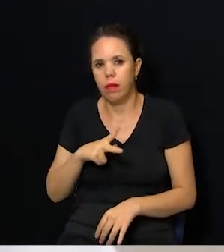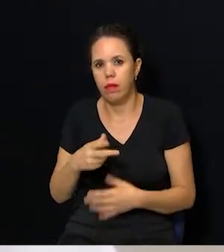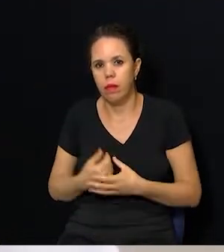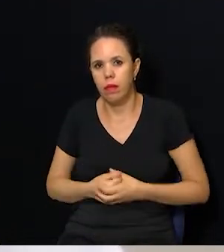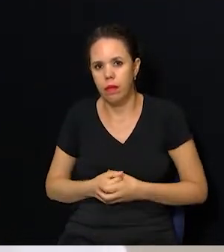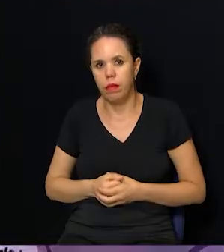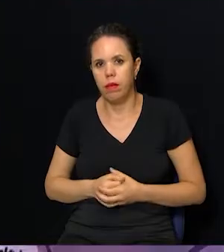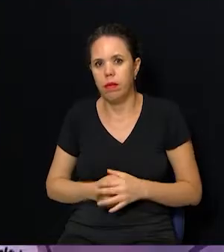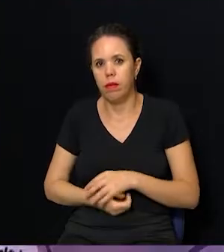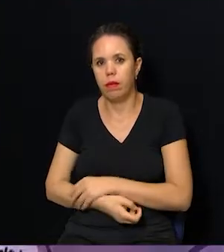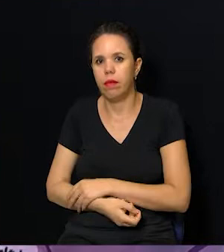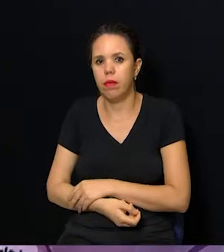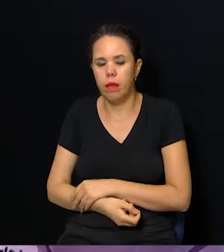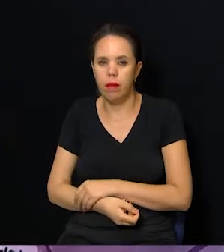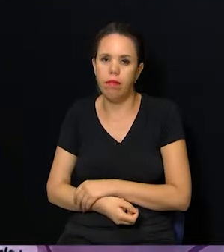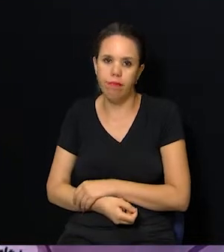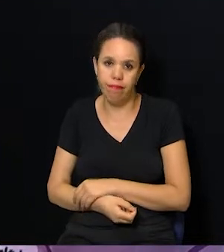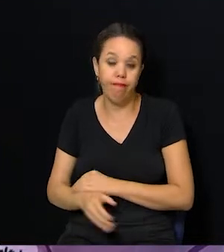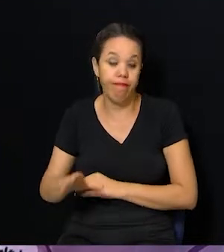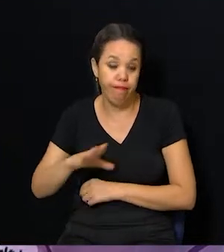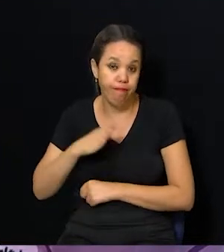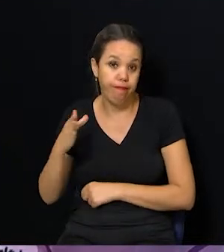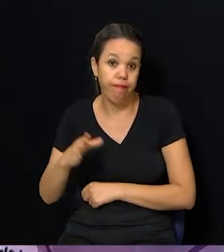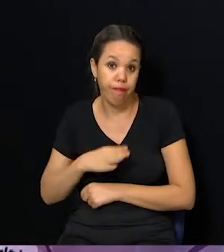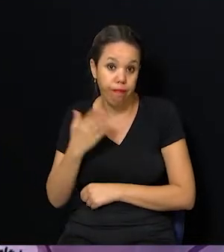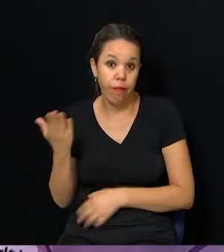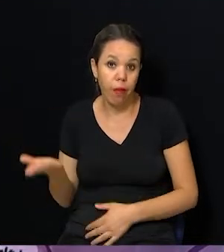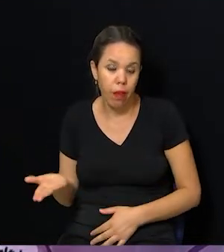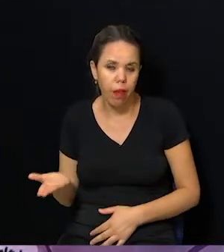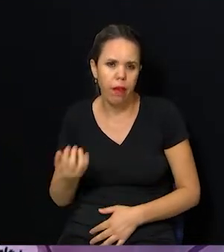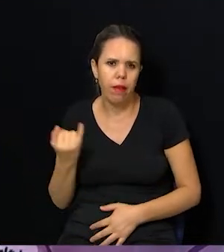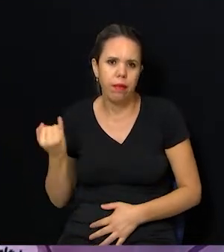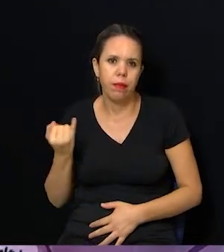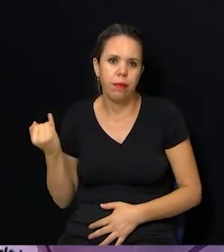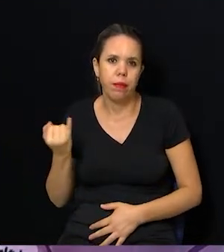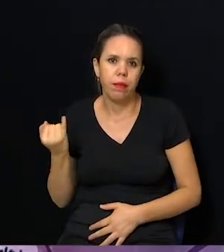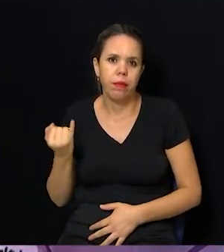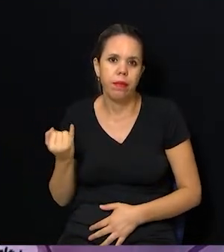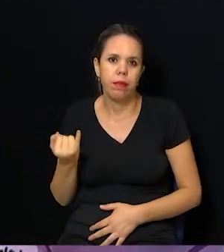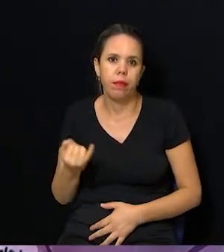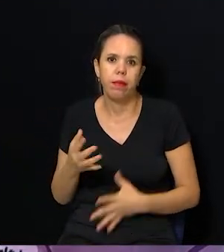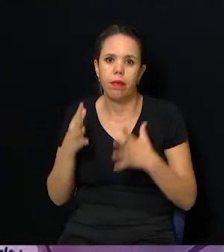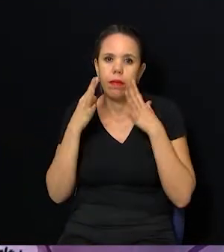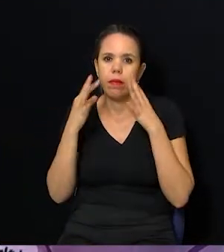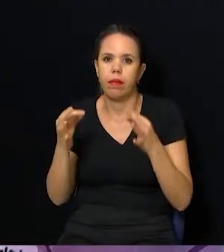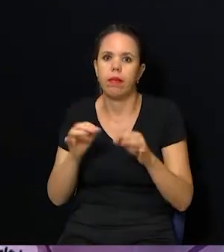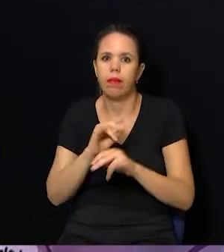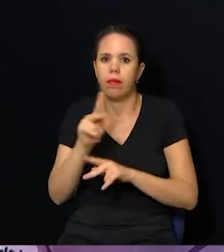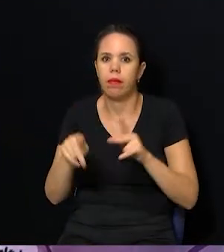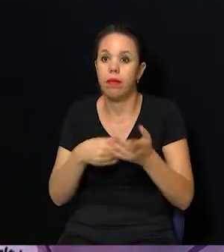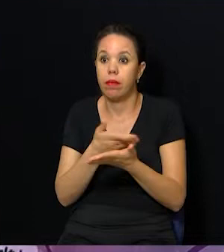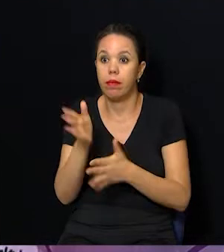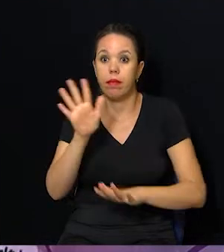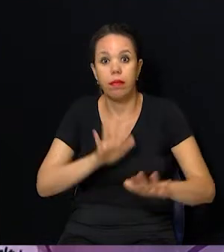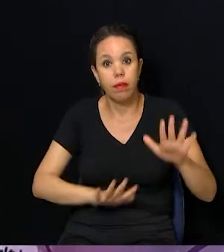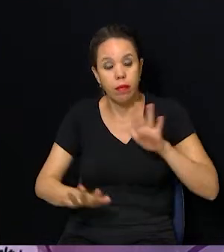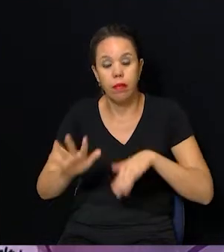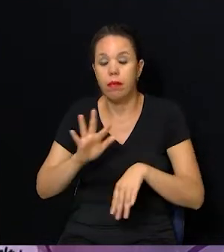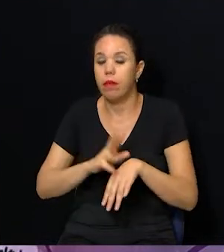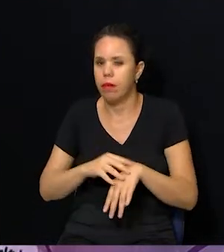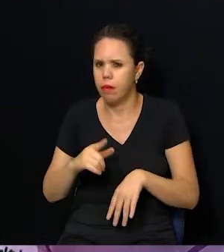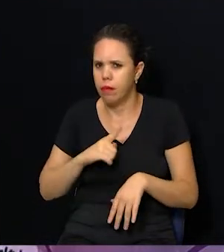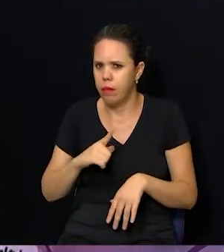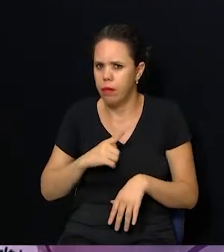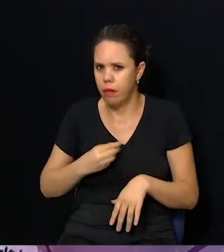pessoal dele, o que não deixa de ser um ato de coragem, mas mais importante do que isso mesmo é para chamar a atenção das pessoas que essa é uma doença